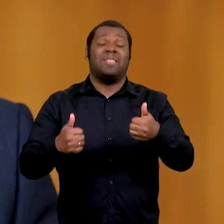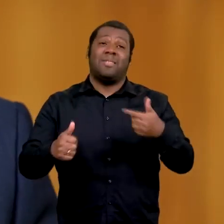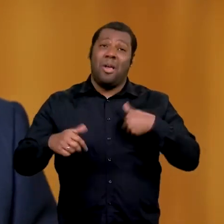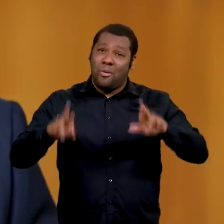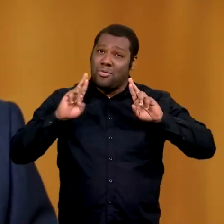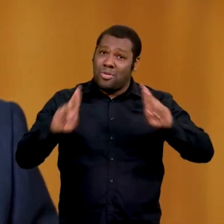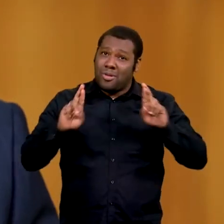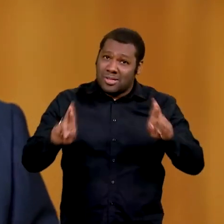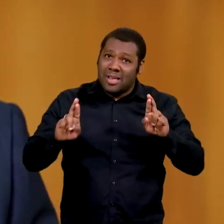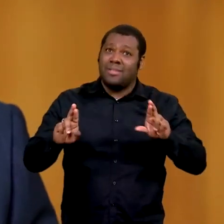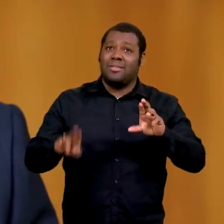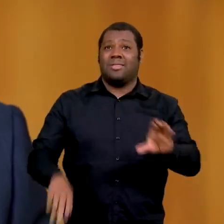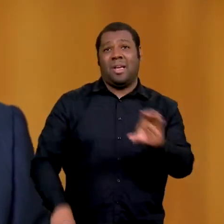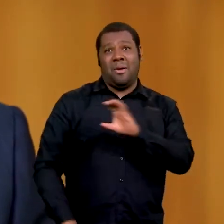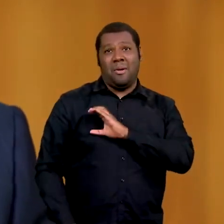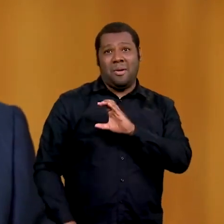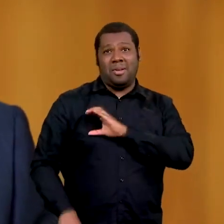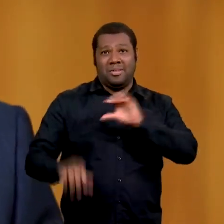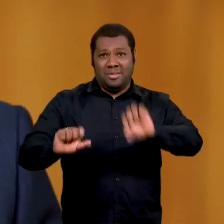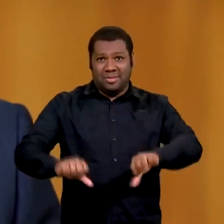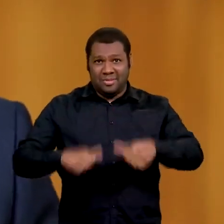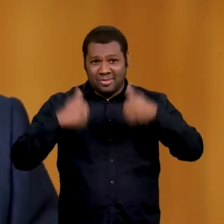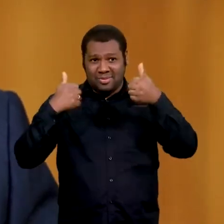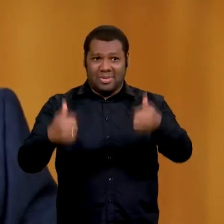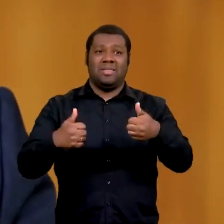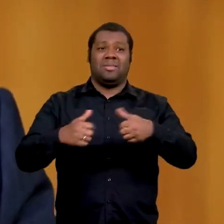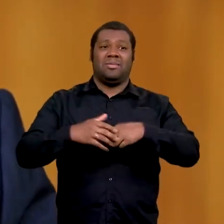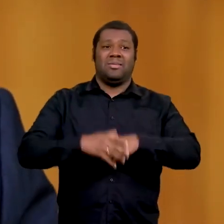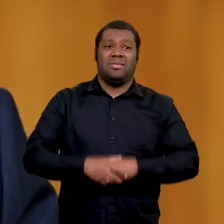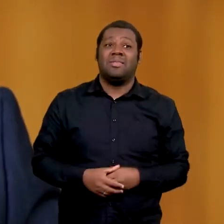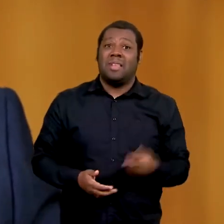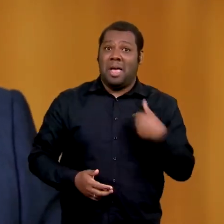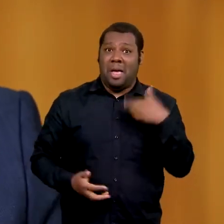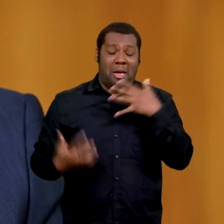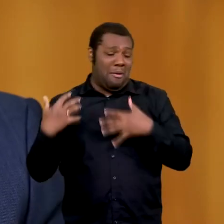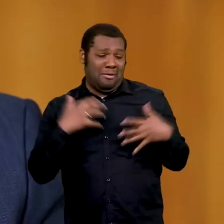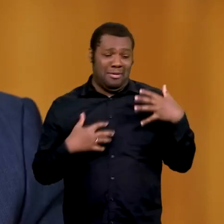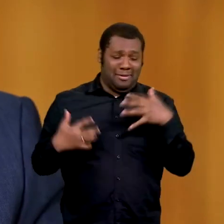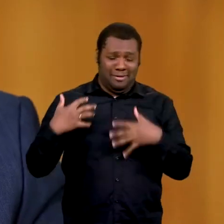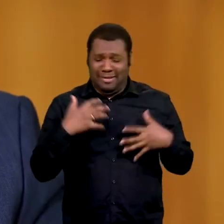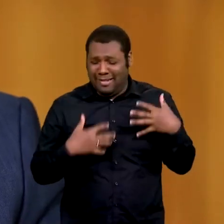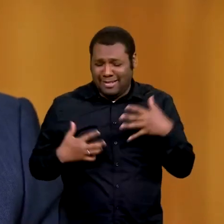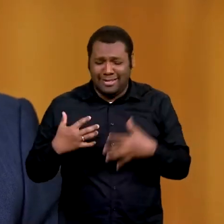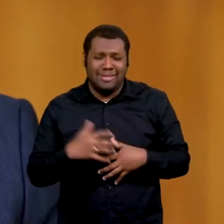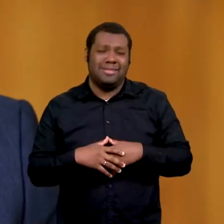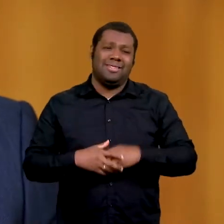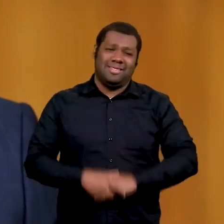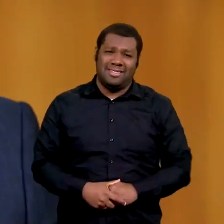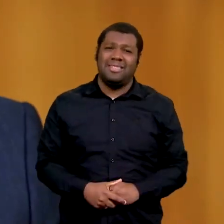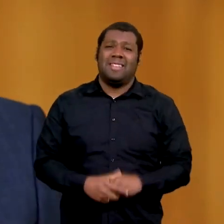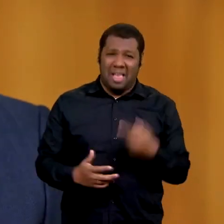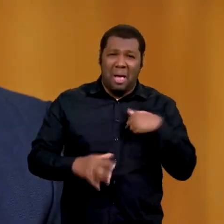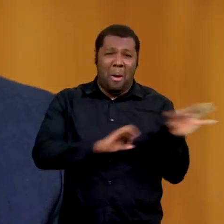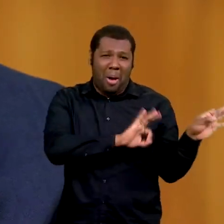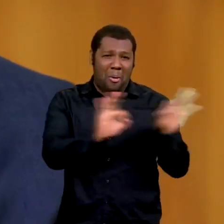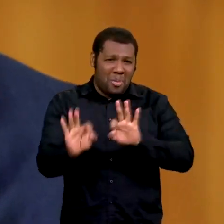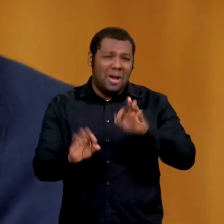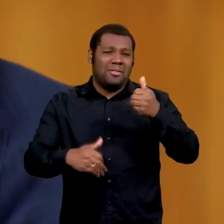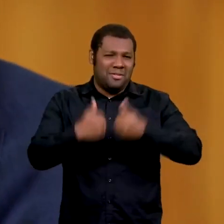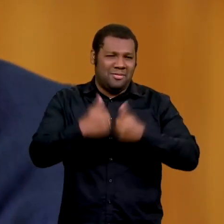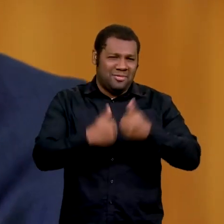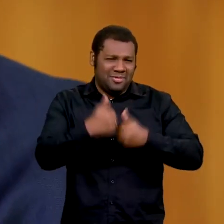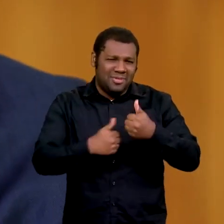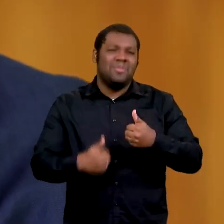porque ele tá perto da zona de rebaixamento rico Muito angustiado cada vez que eu vejo o jogo do Corinthians mas eu tô feliz